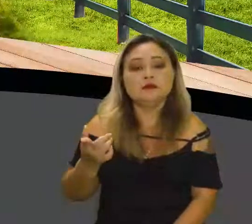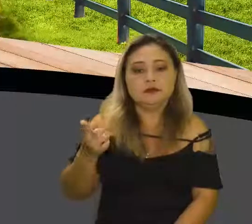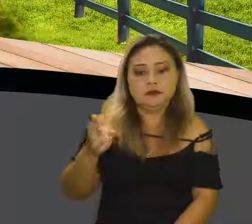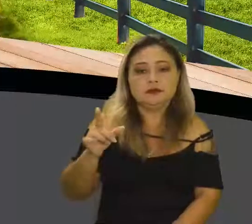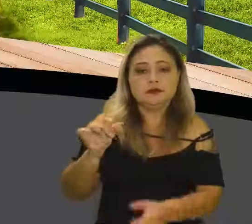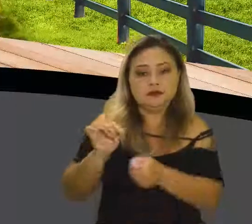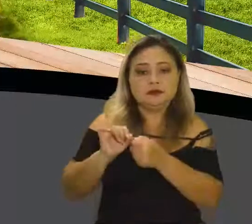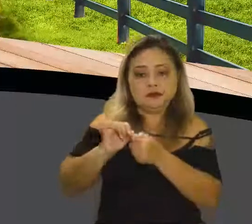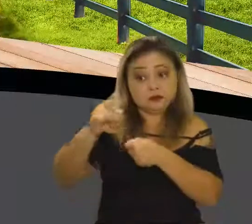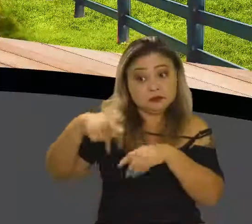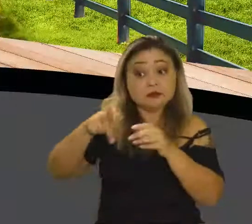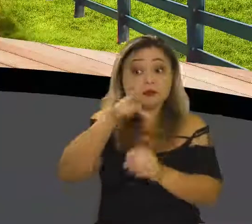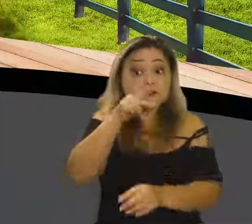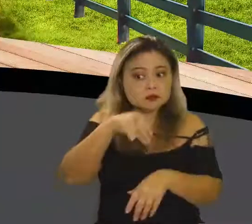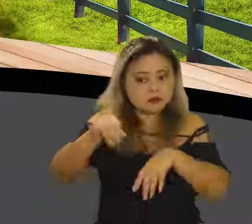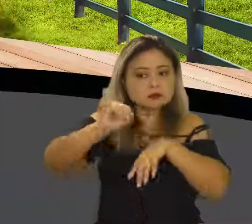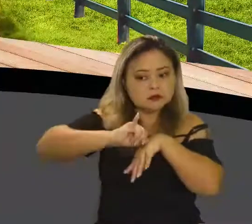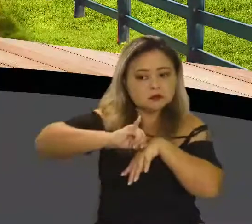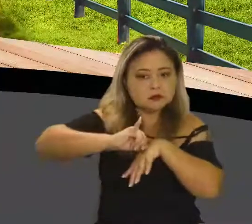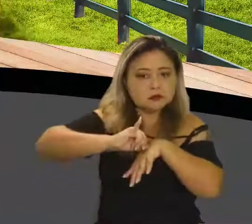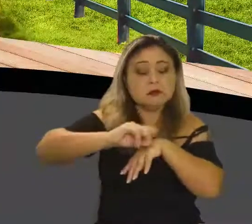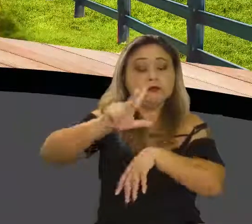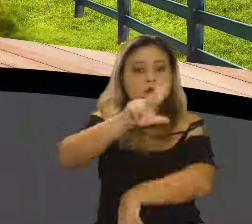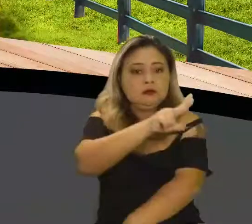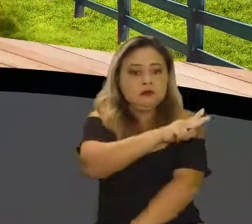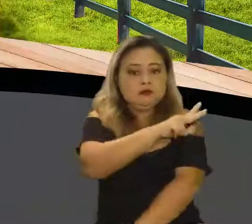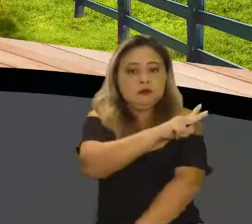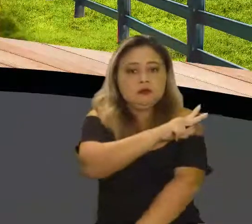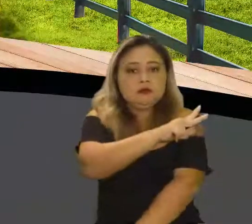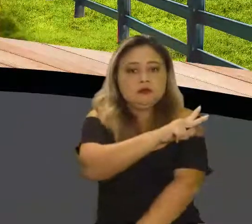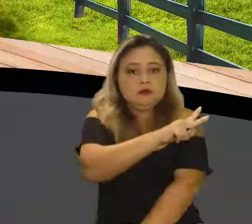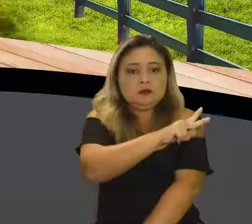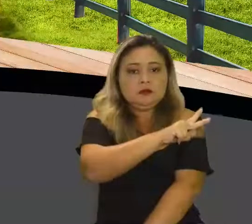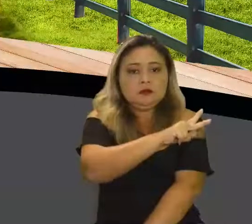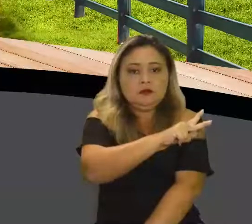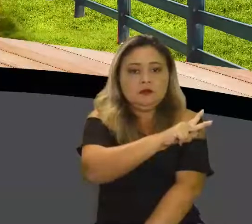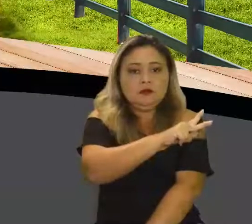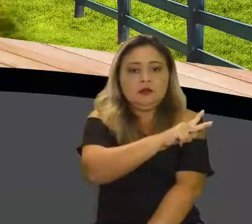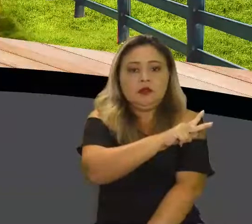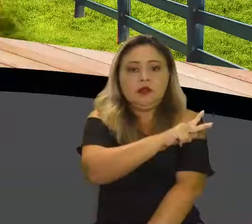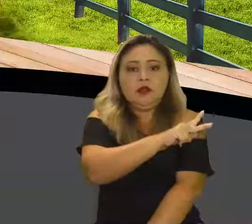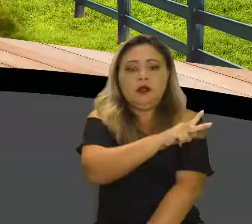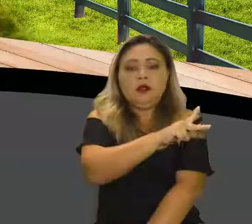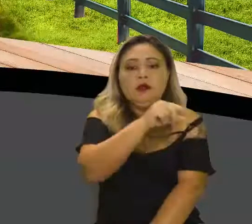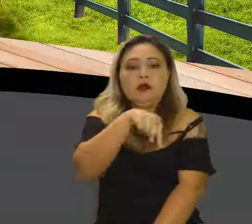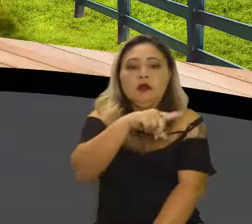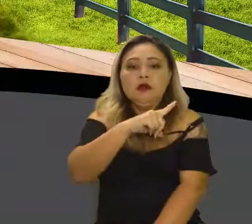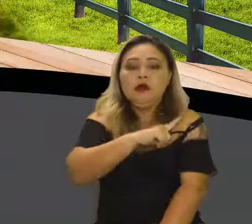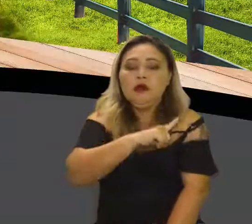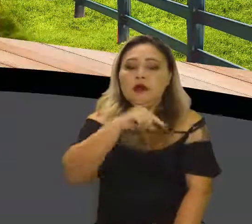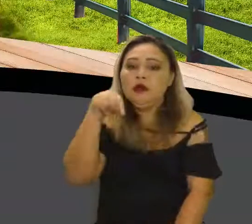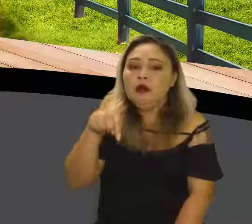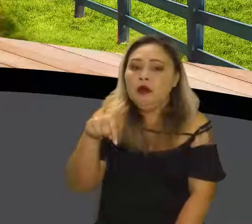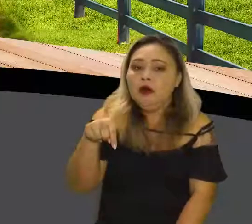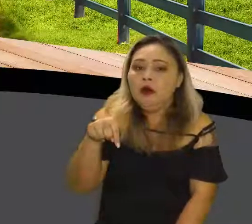eu vou falar aqui da capital, aqui Porto Velho, Vilhena, como a colega já me informou aqui também.